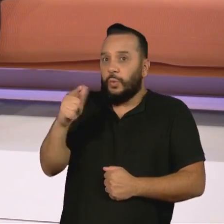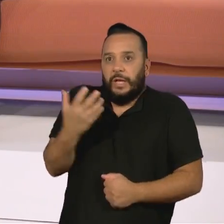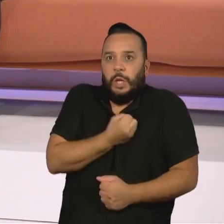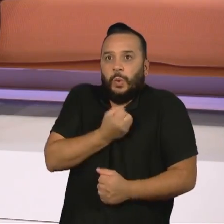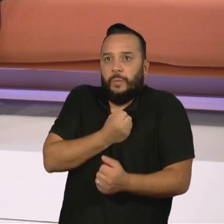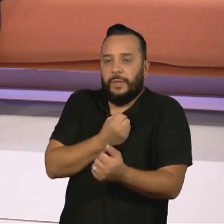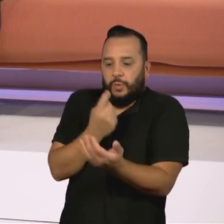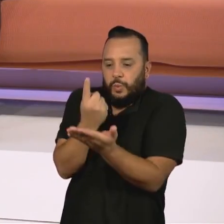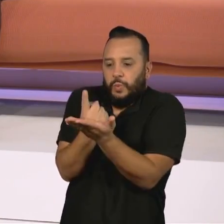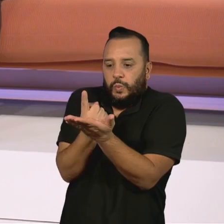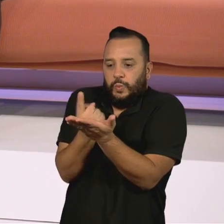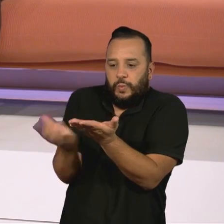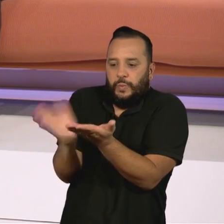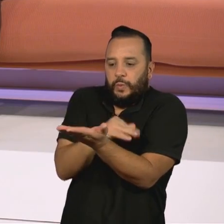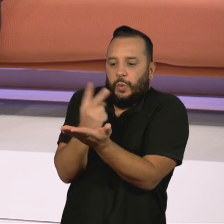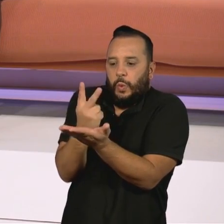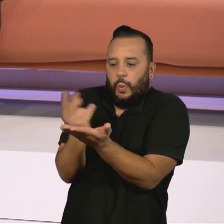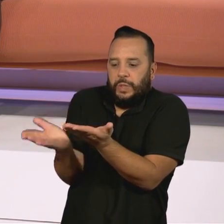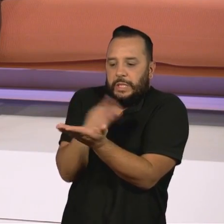numeradas. Uhum.